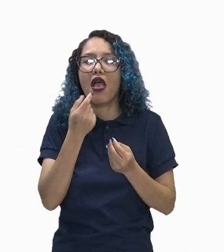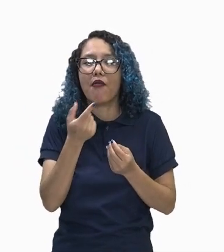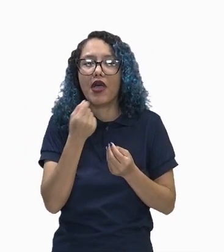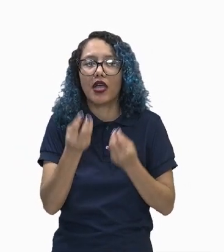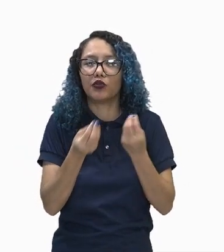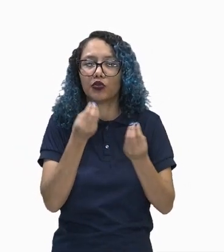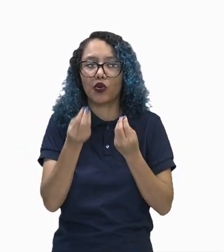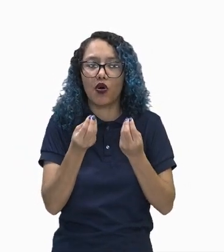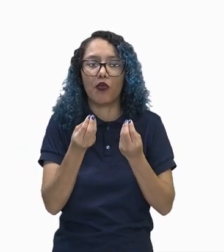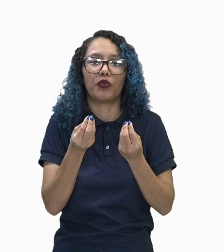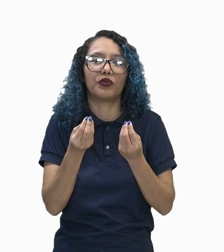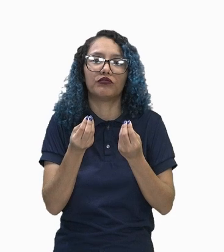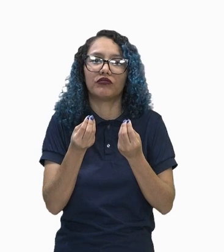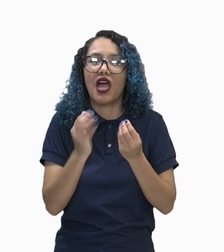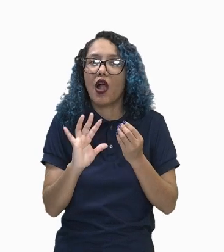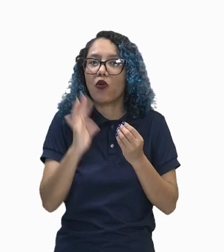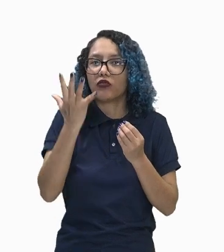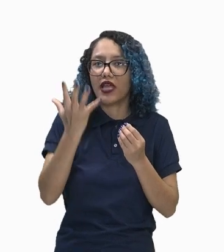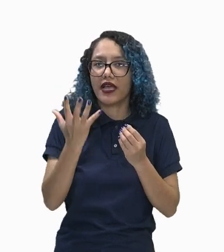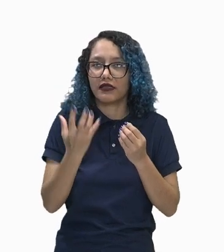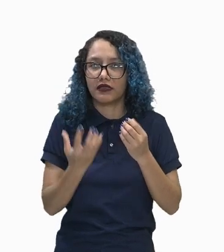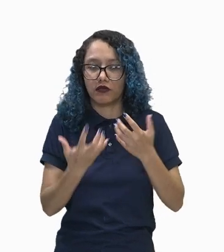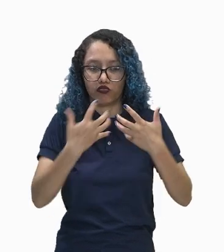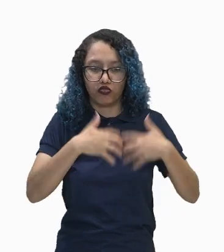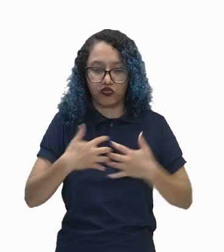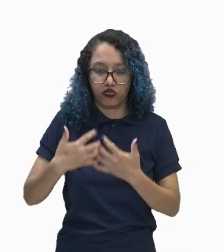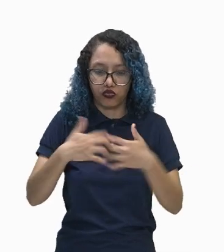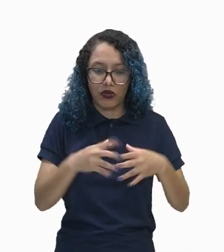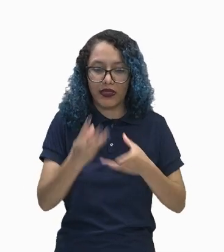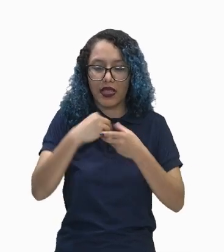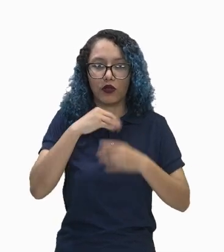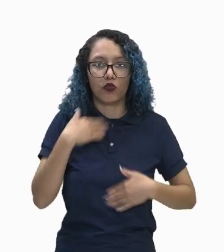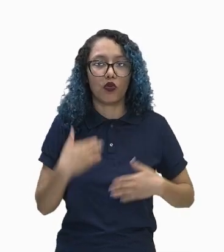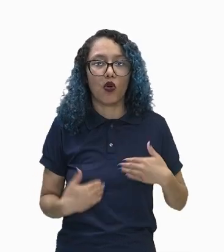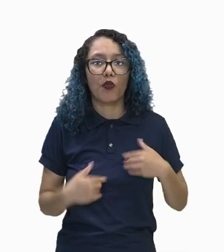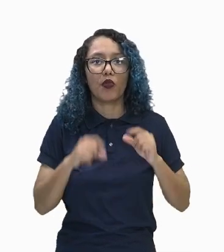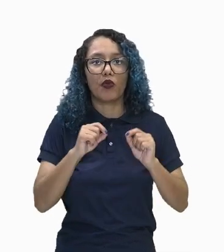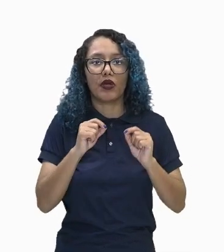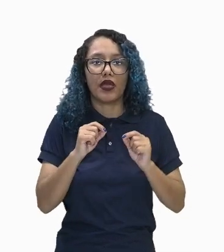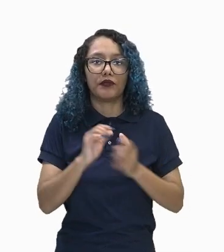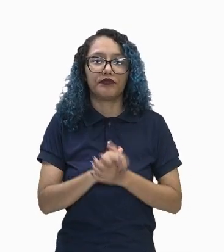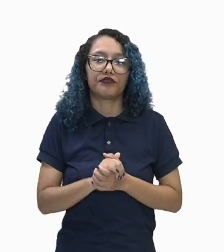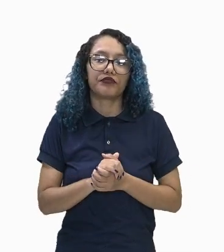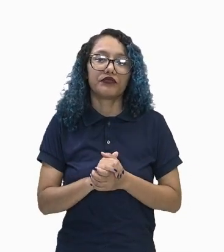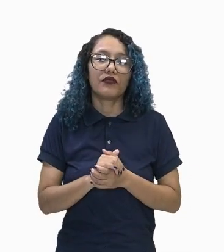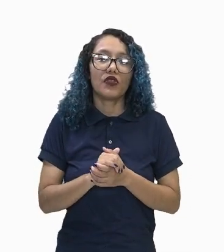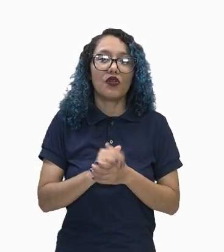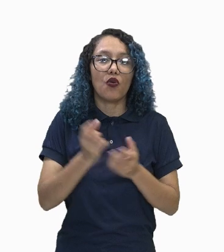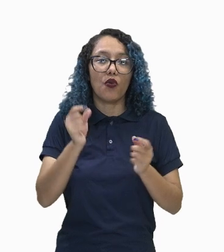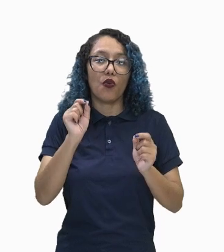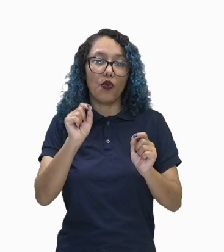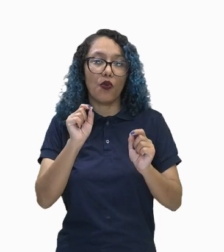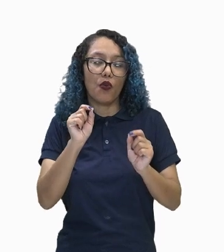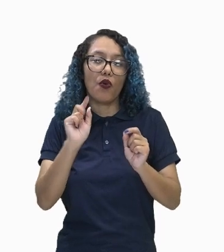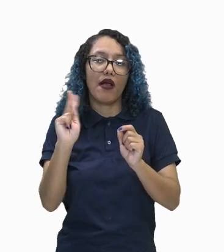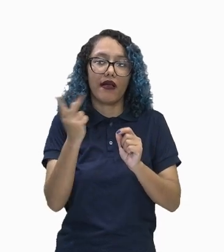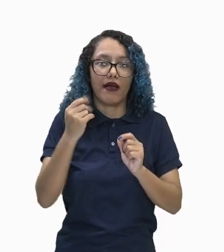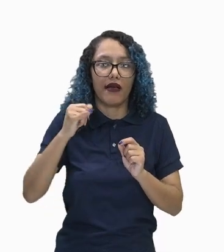Os medicamentos, né, eles irão bloquear os caminhos que o HIV usa